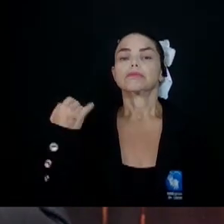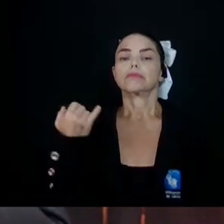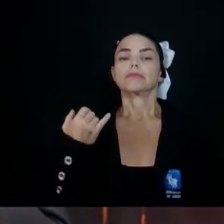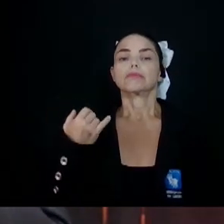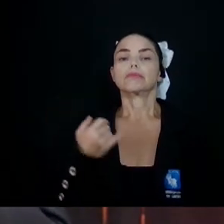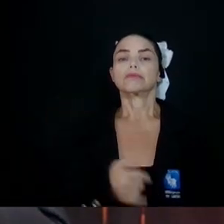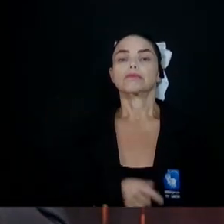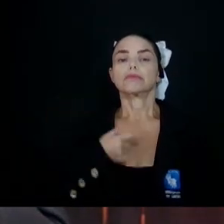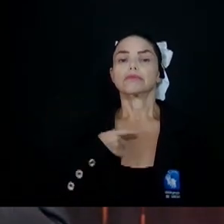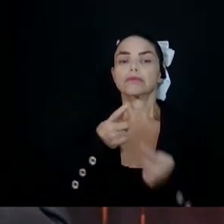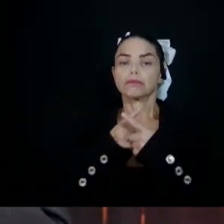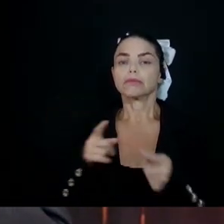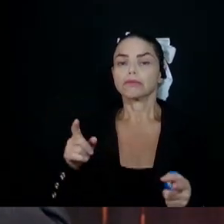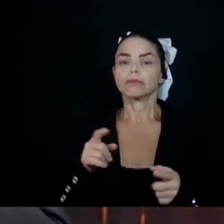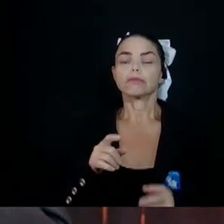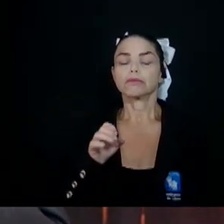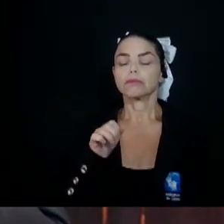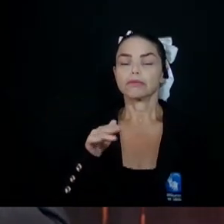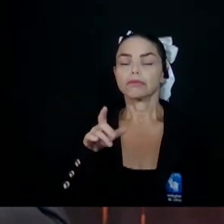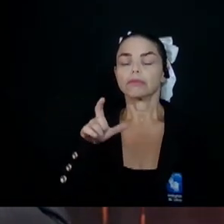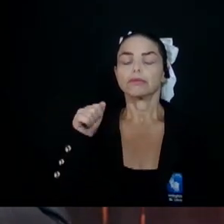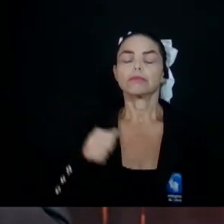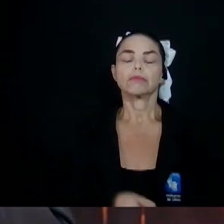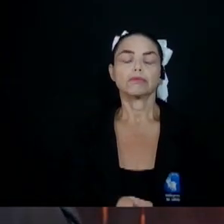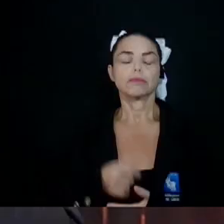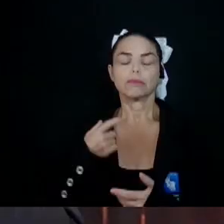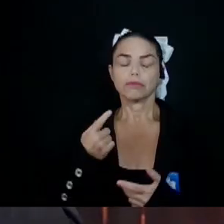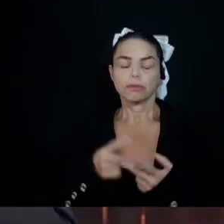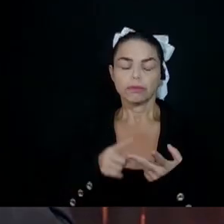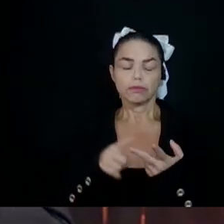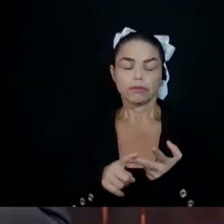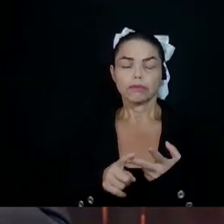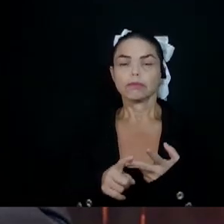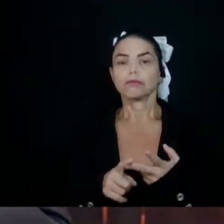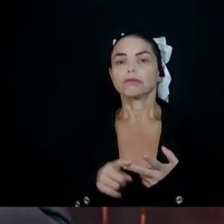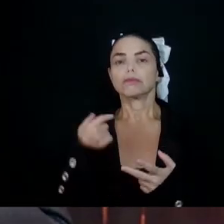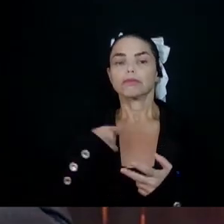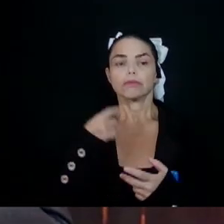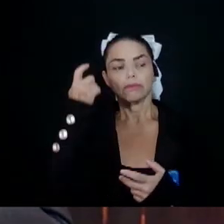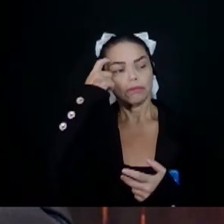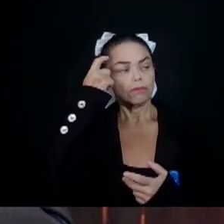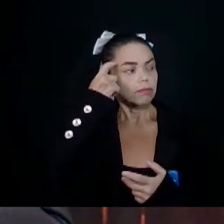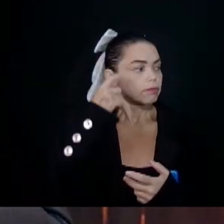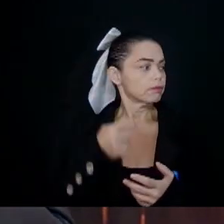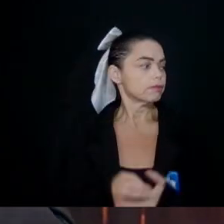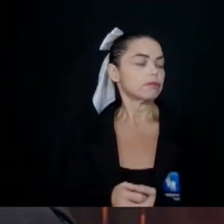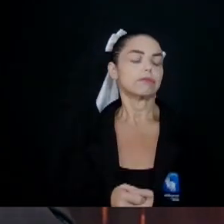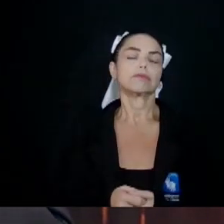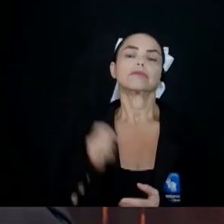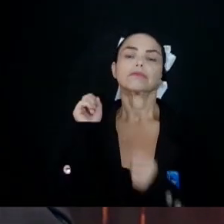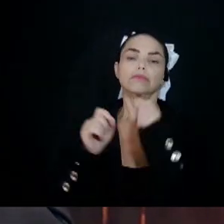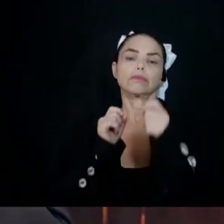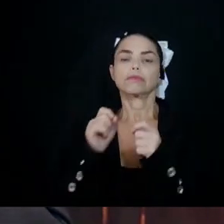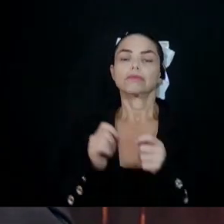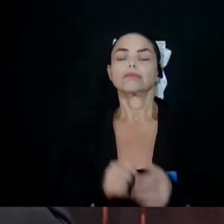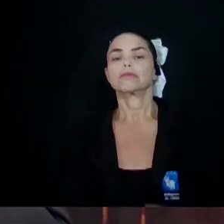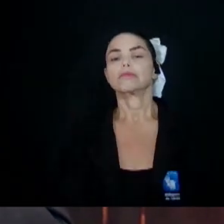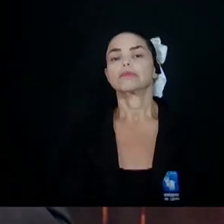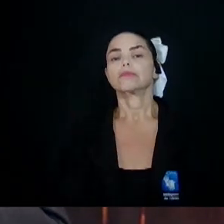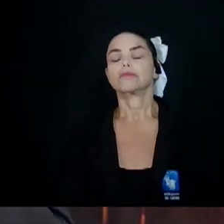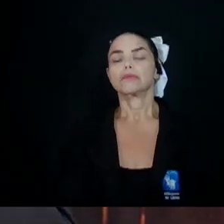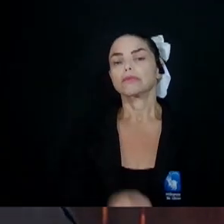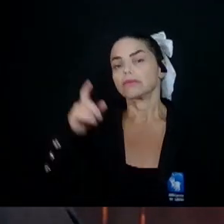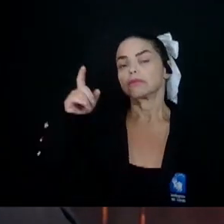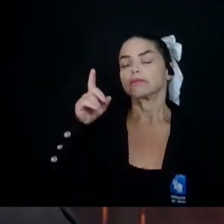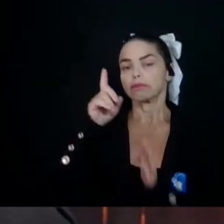coro aqui o que a Emily estava falando no seguinte sentido. É engraçado a gente pensar que existe no direito